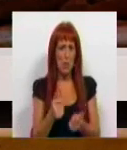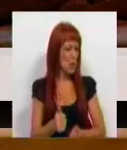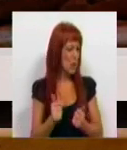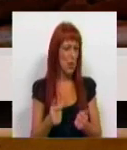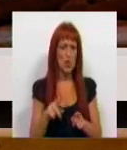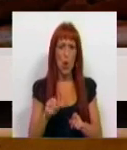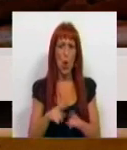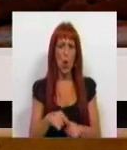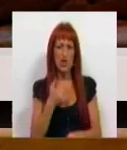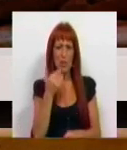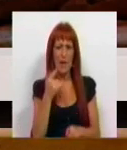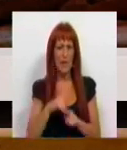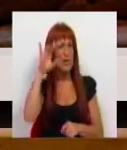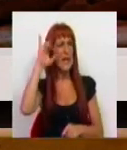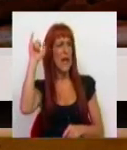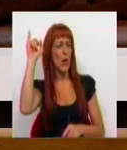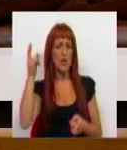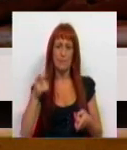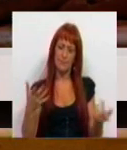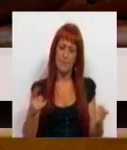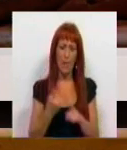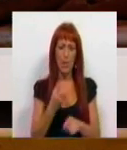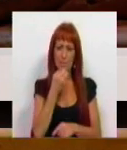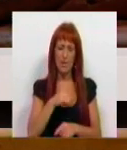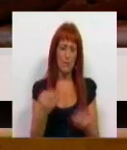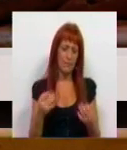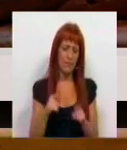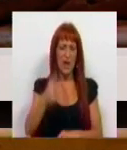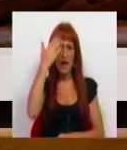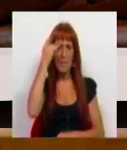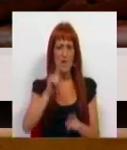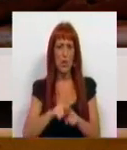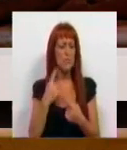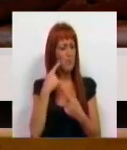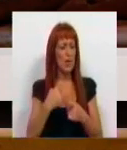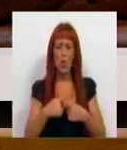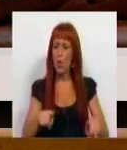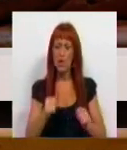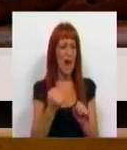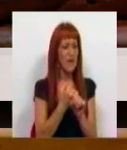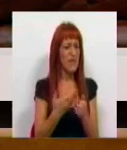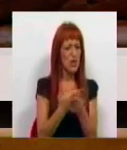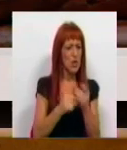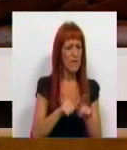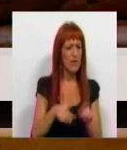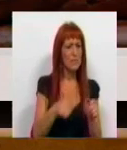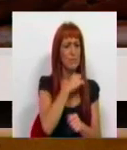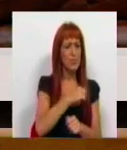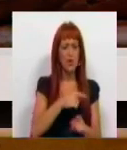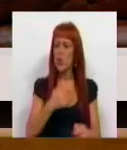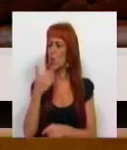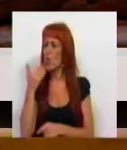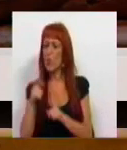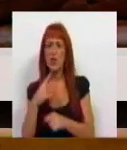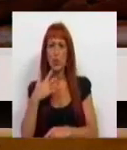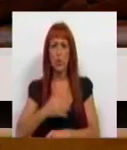razoável ou até um disparate ideológico, então é porque perderam de facto a capacidade de distinguir a atividade económica legítima do